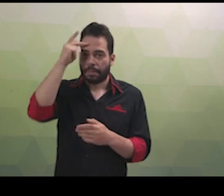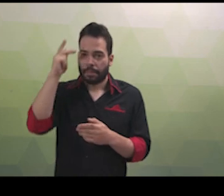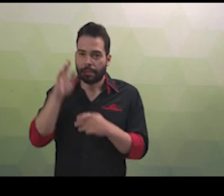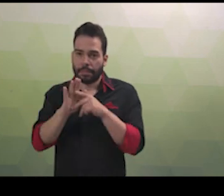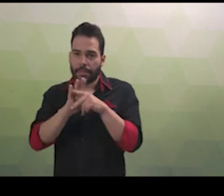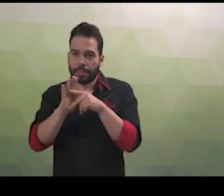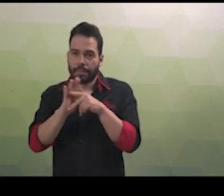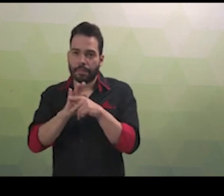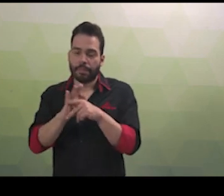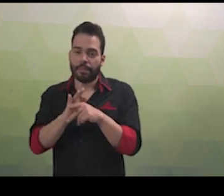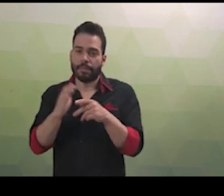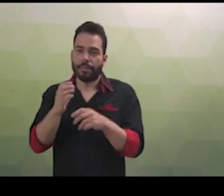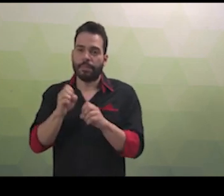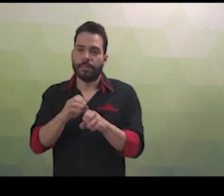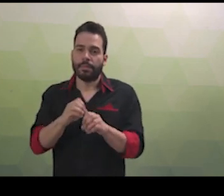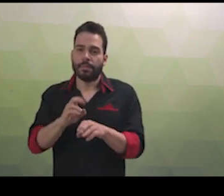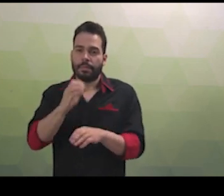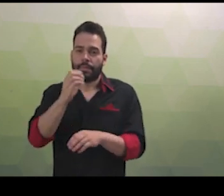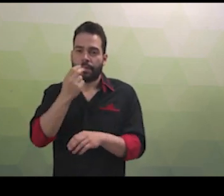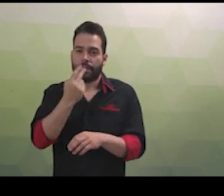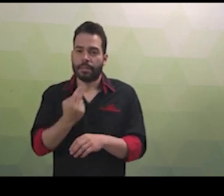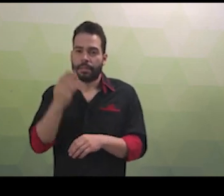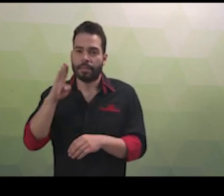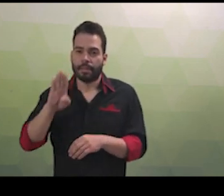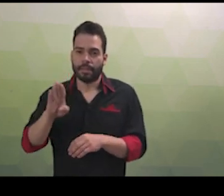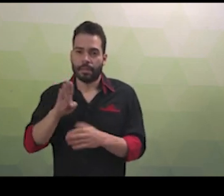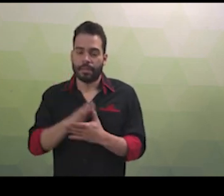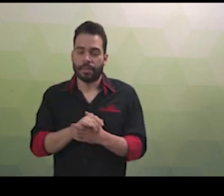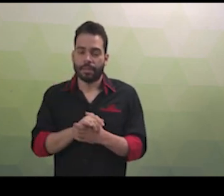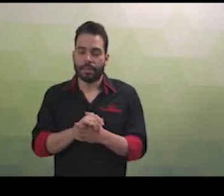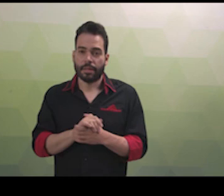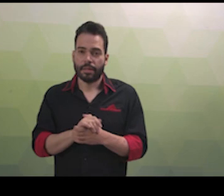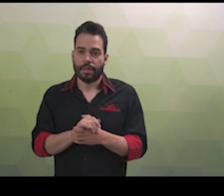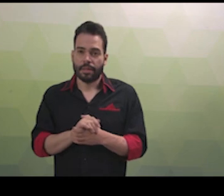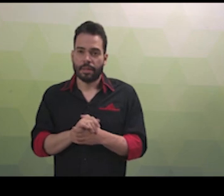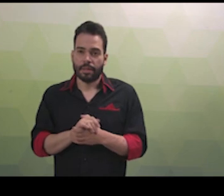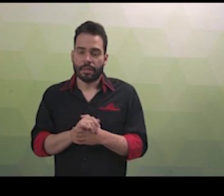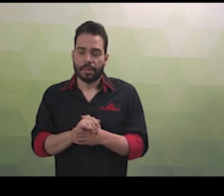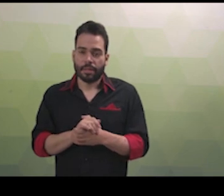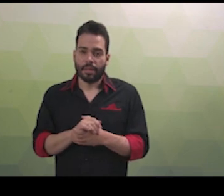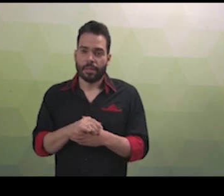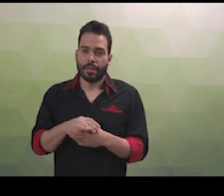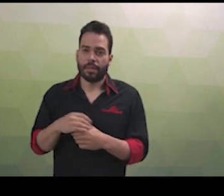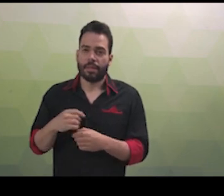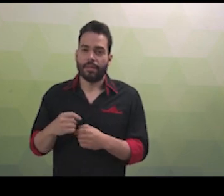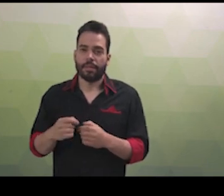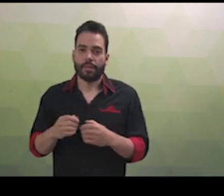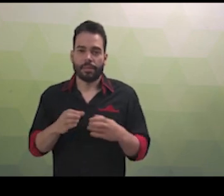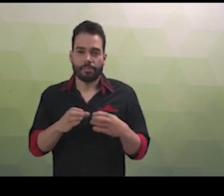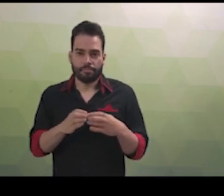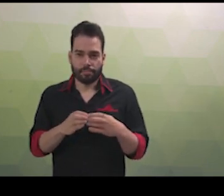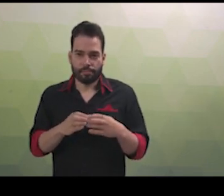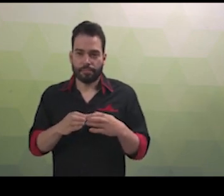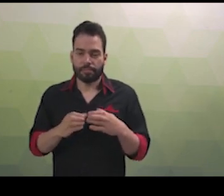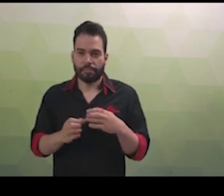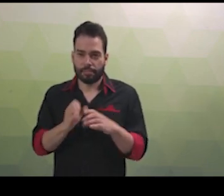sinais e pesquisadores da educação bilíngue para surdos. Essa identidade coletiva deu significado às ações coletivas